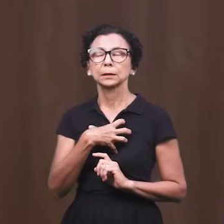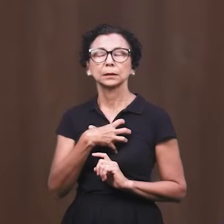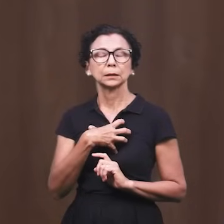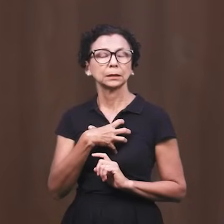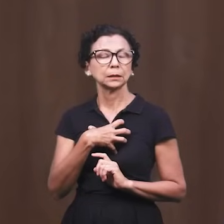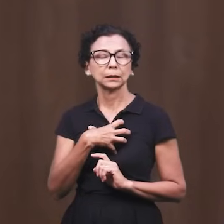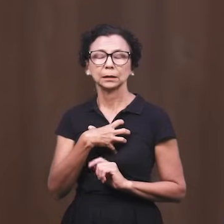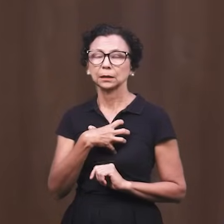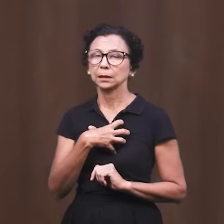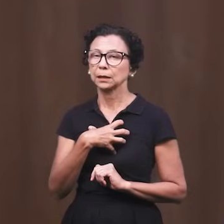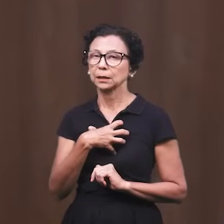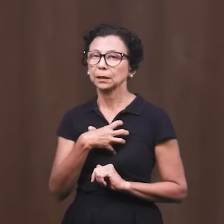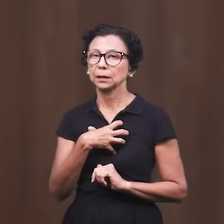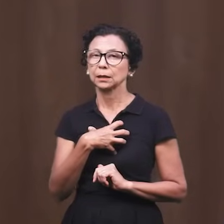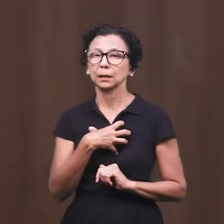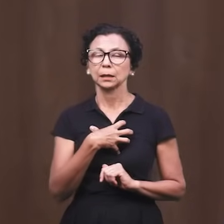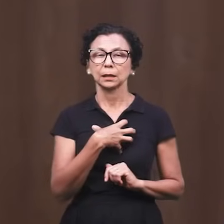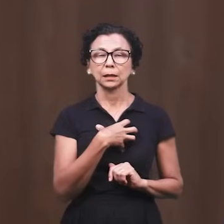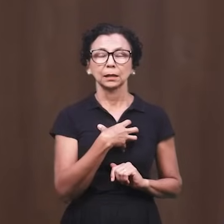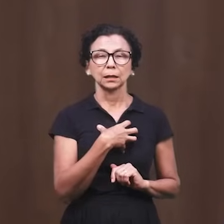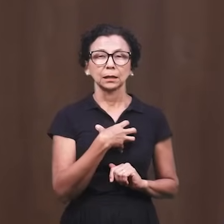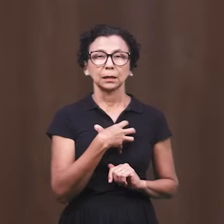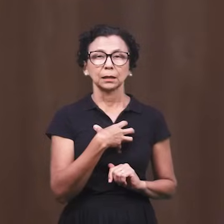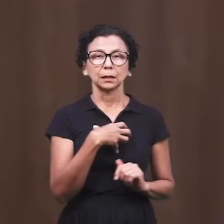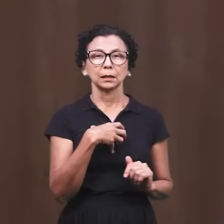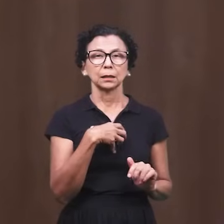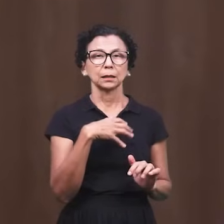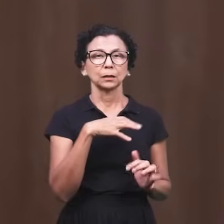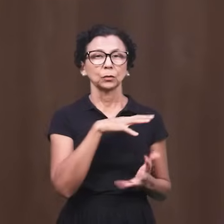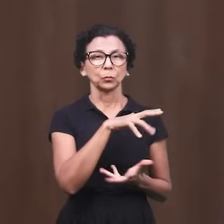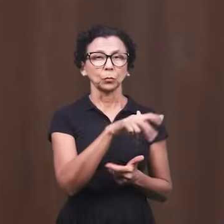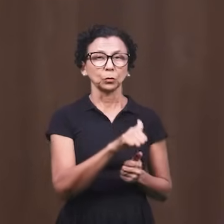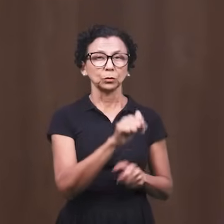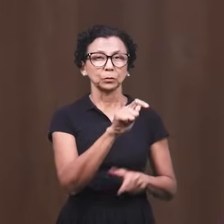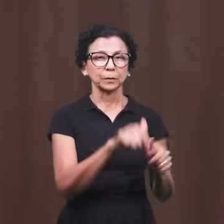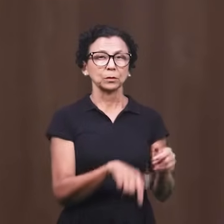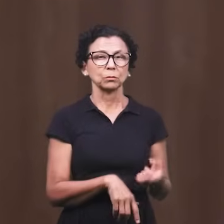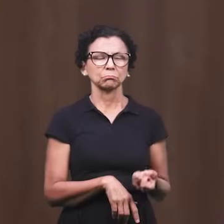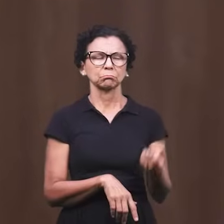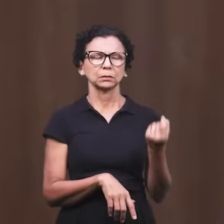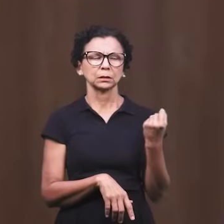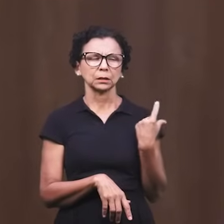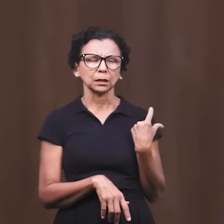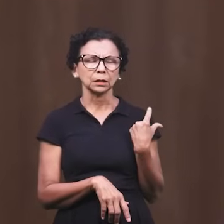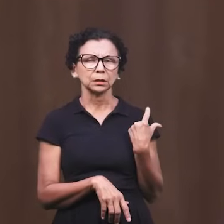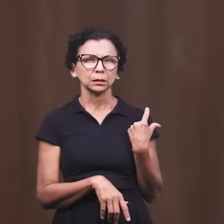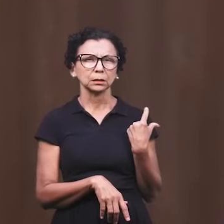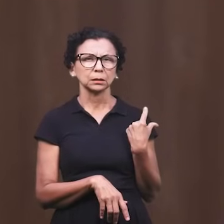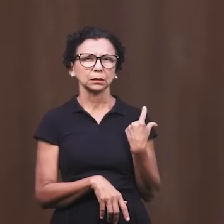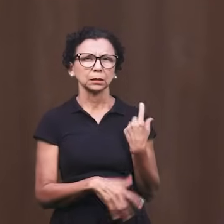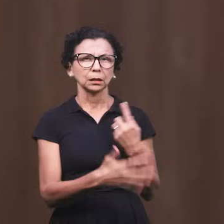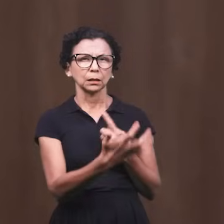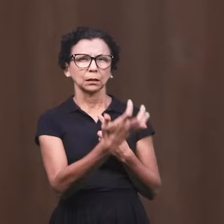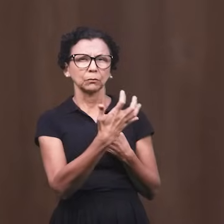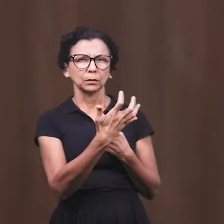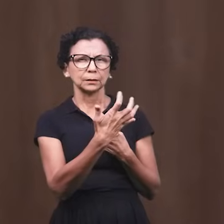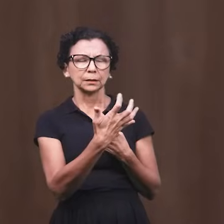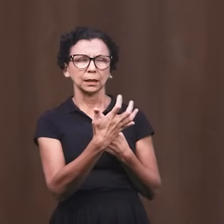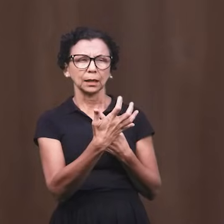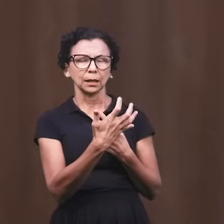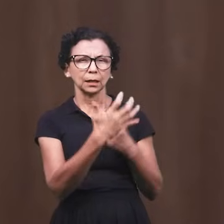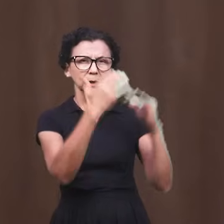alguma ouvirão a voz de estranhos. Nós temos de saber que a nossa luta não é contra a carne nem contra o